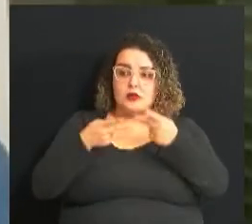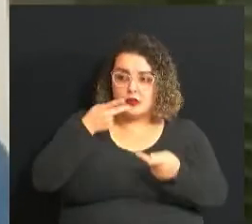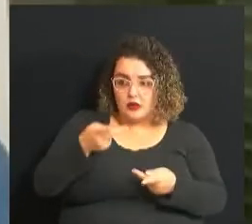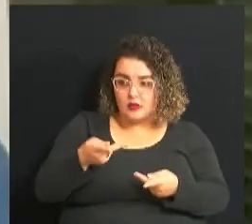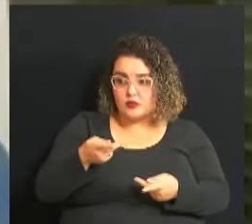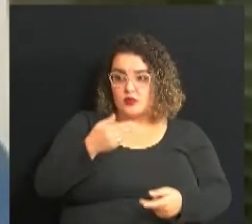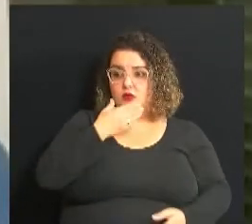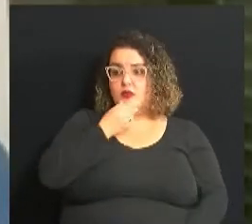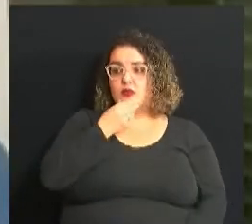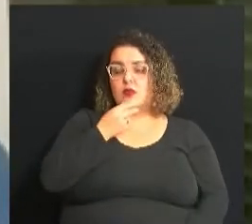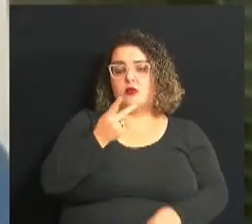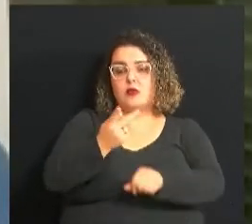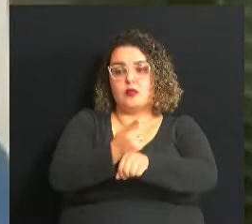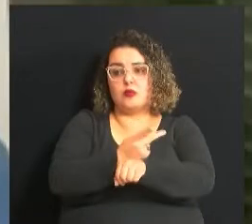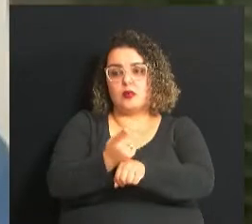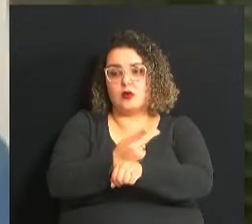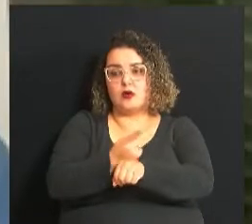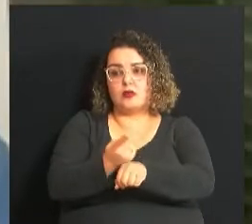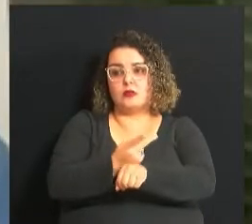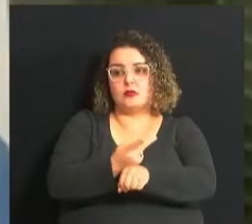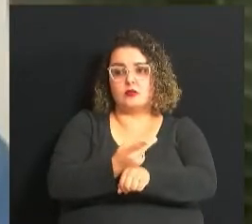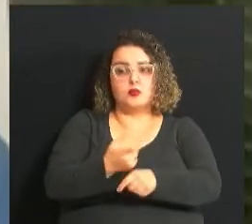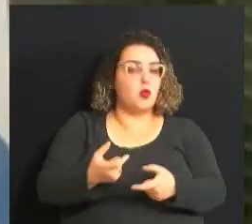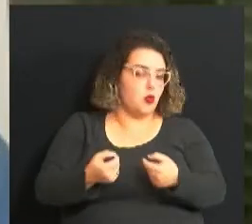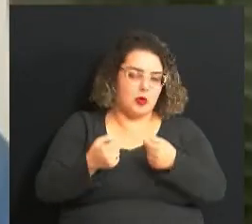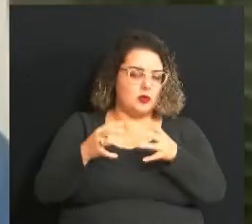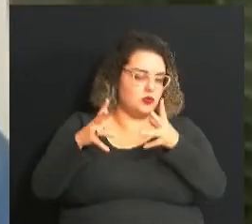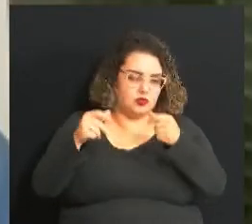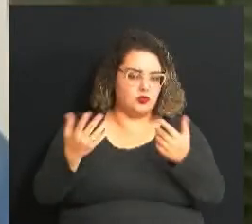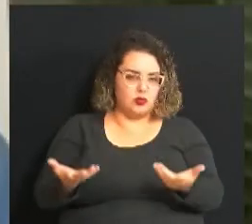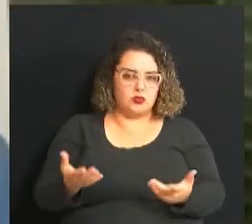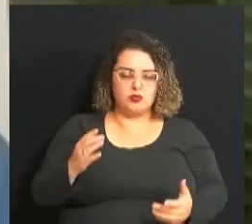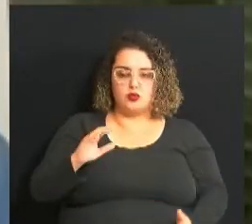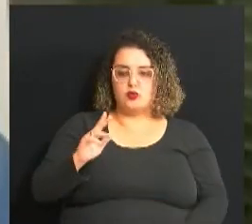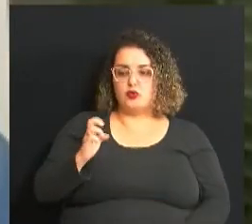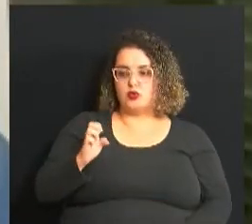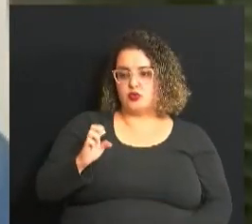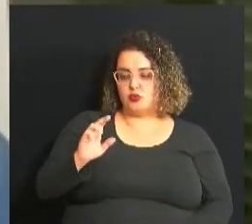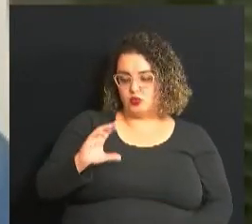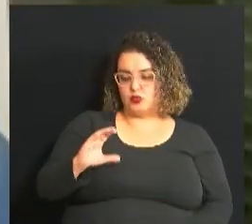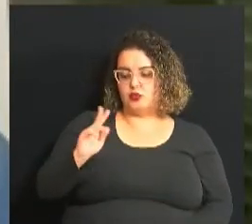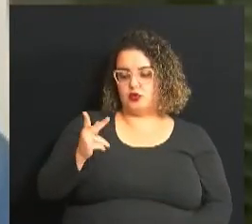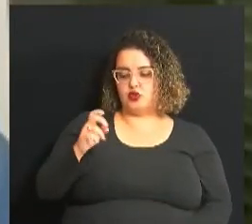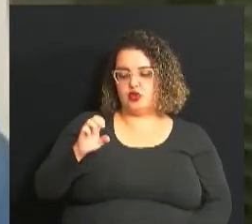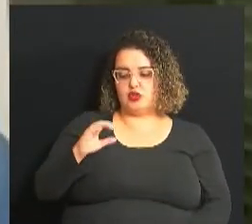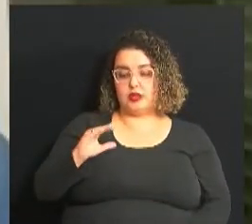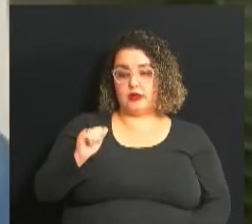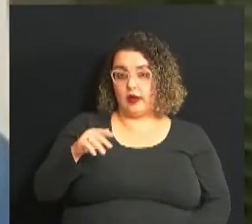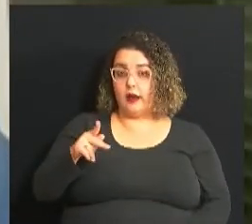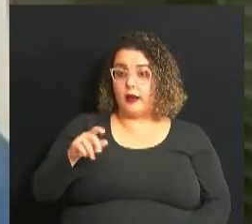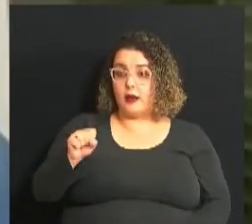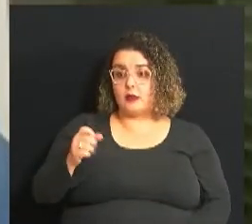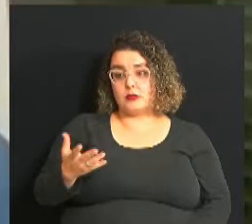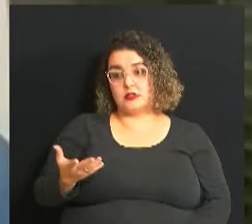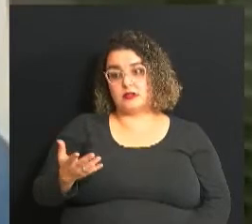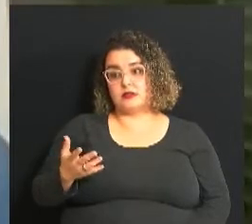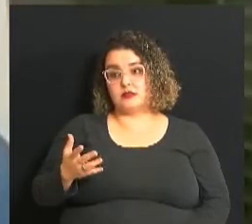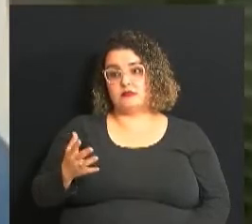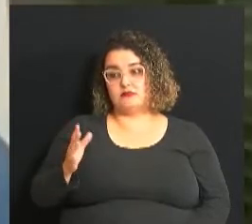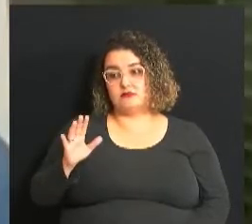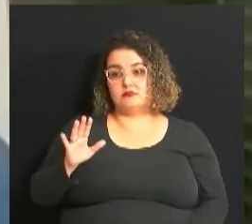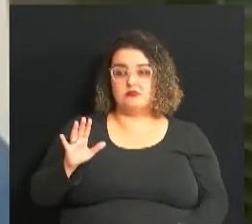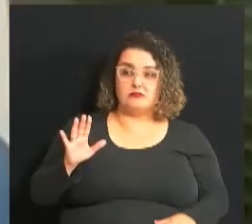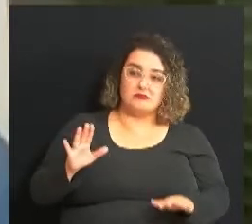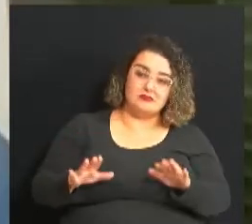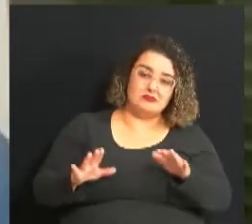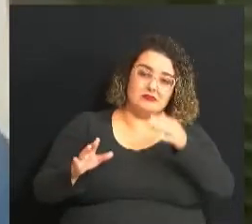de próstata, no caso de maneira geral, né? Os check-ups, de maneira geral, eles são, às vezes, meio atacados, né? Tem